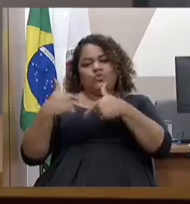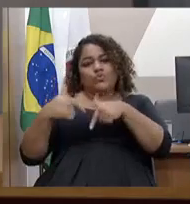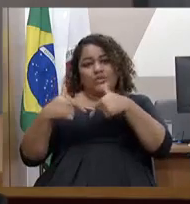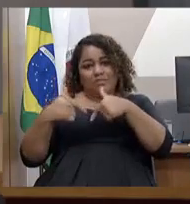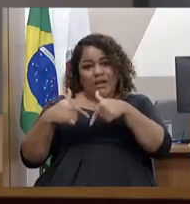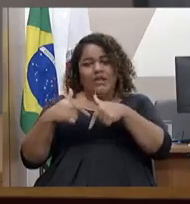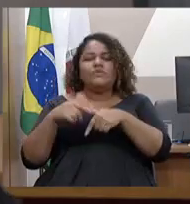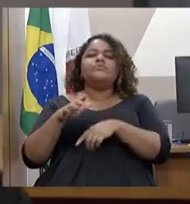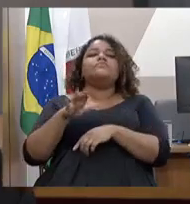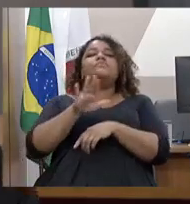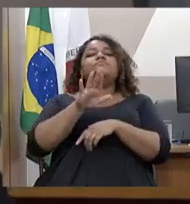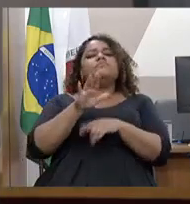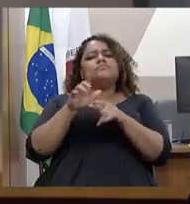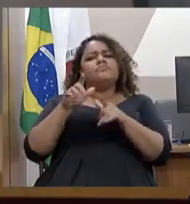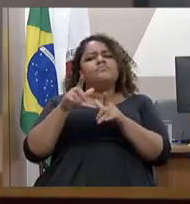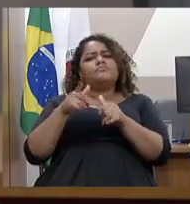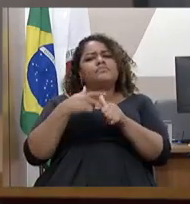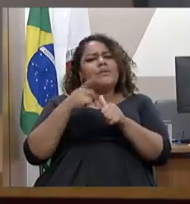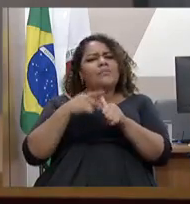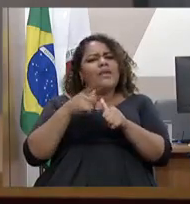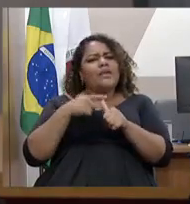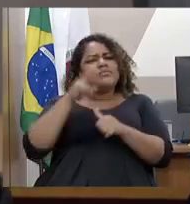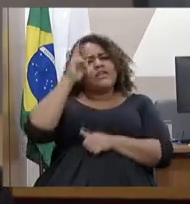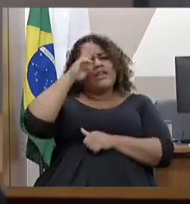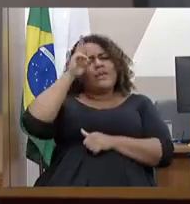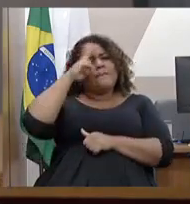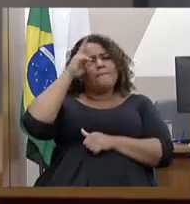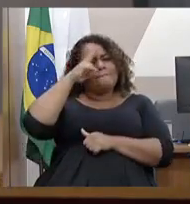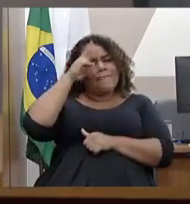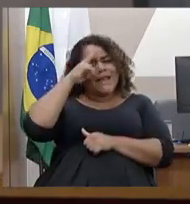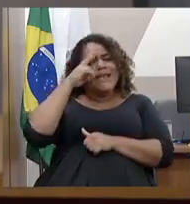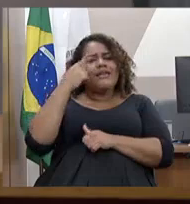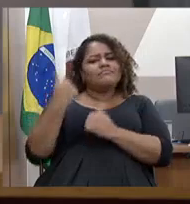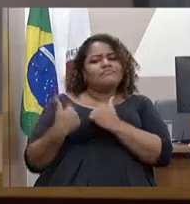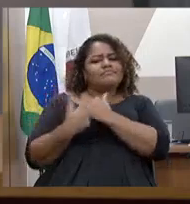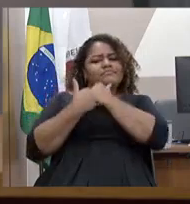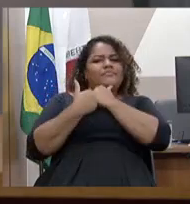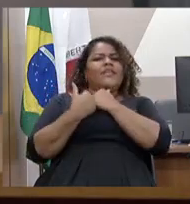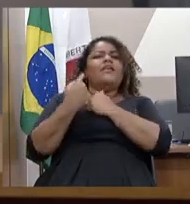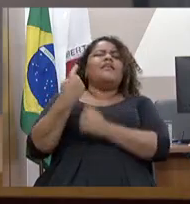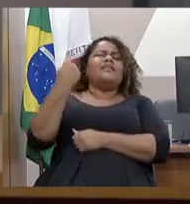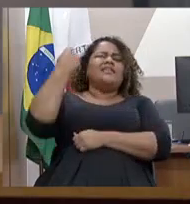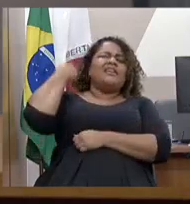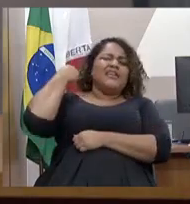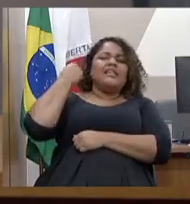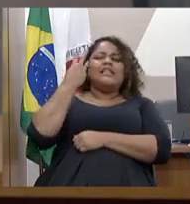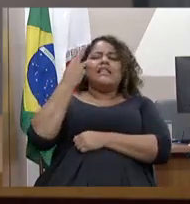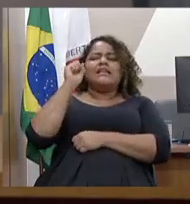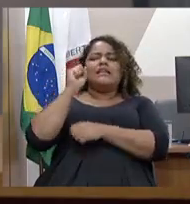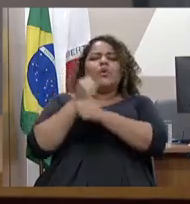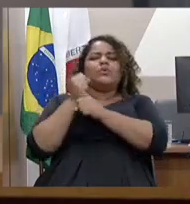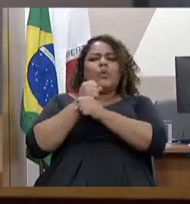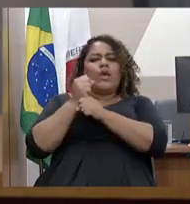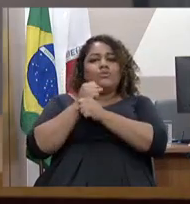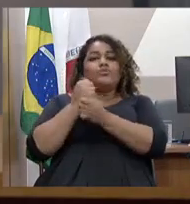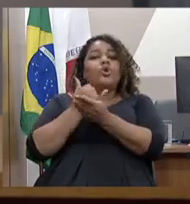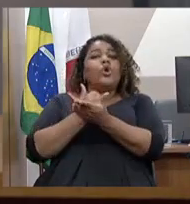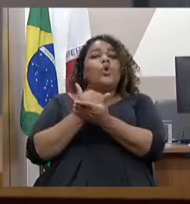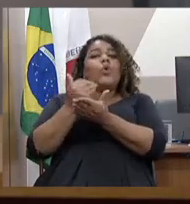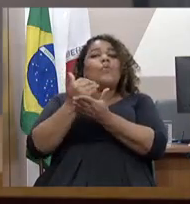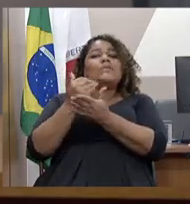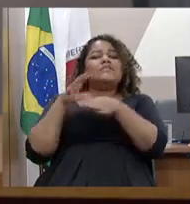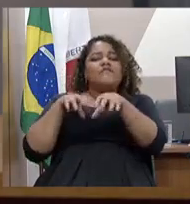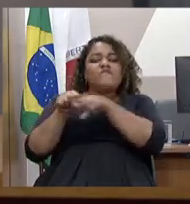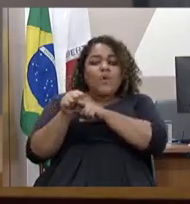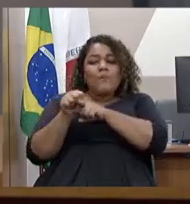advogar há 38 anos atrás recém-formado foi uma experiência maravilhosa que eu tive ali isso aí evidentemente